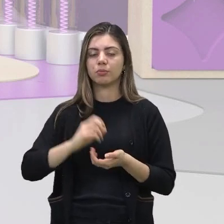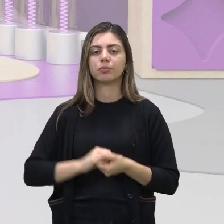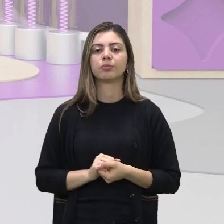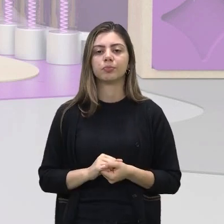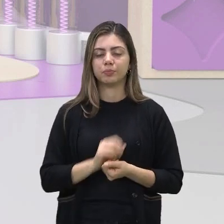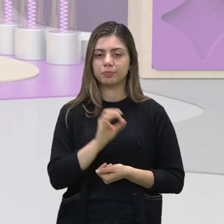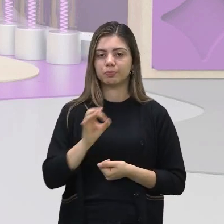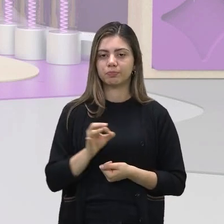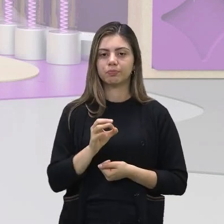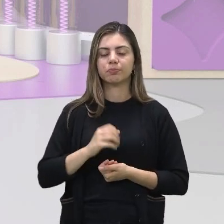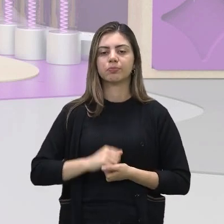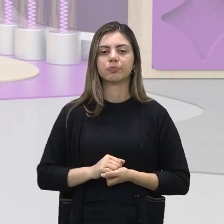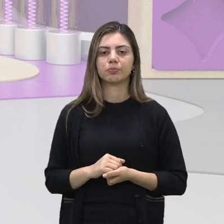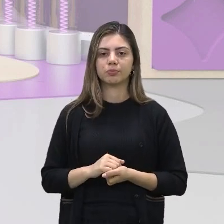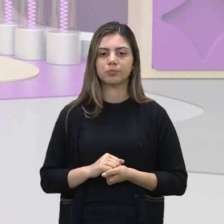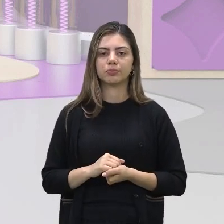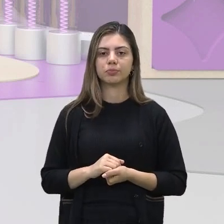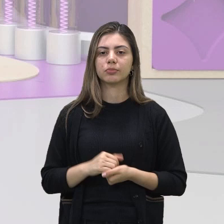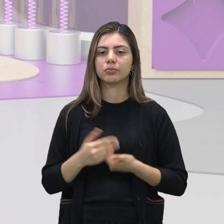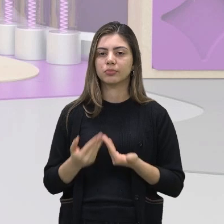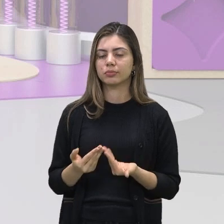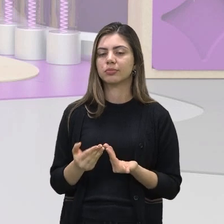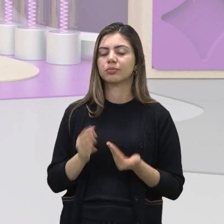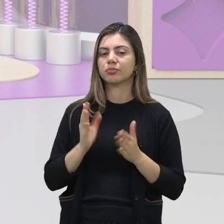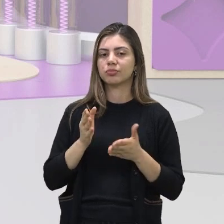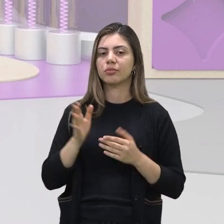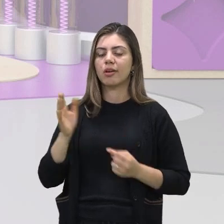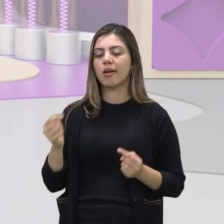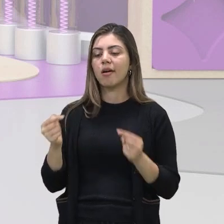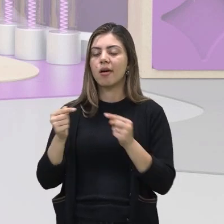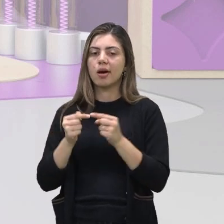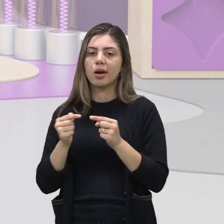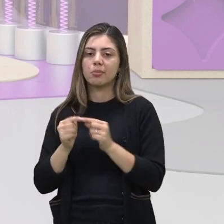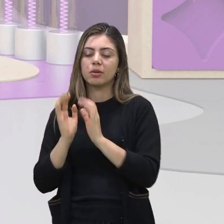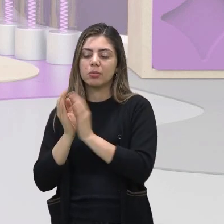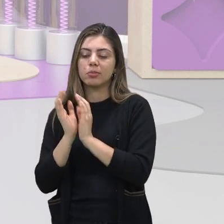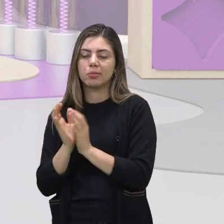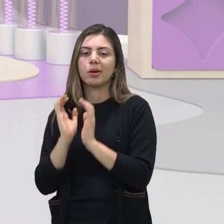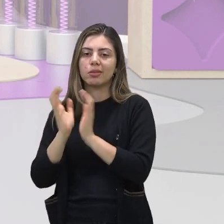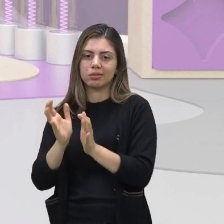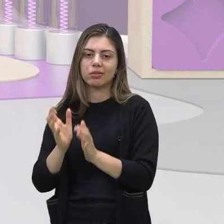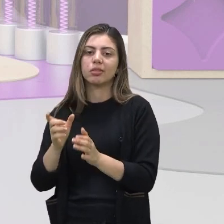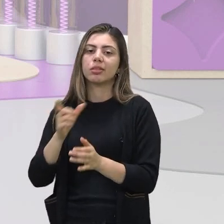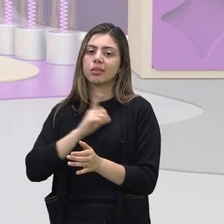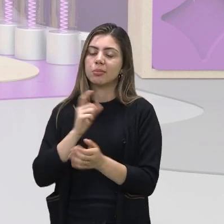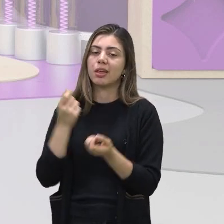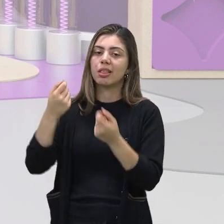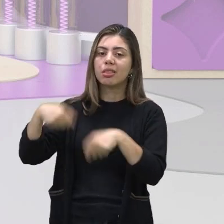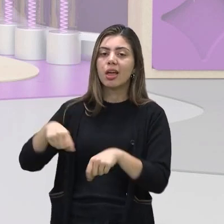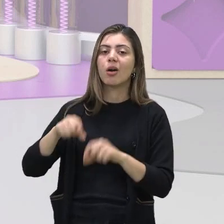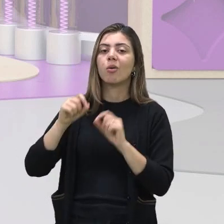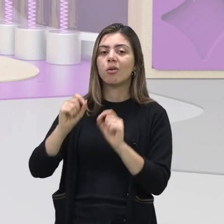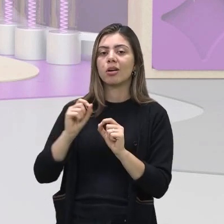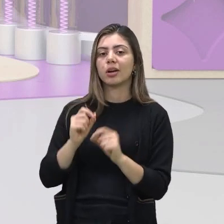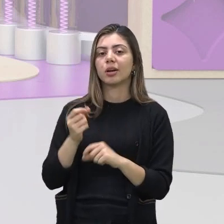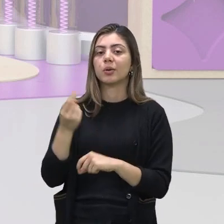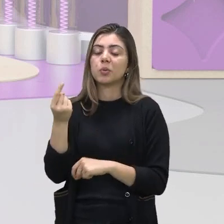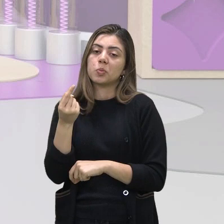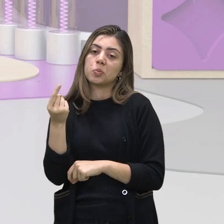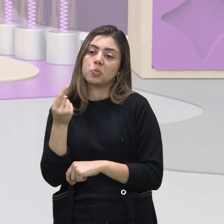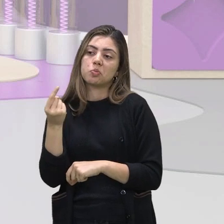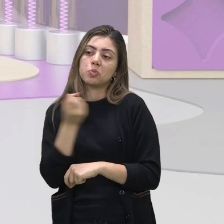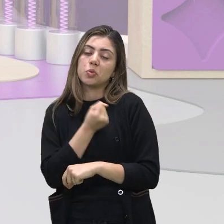para cima, é coroa. Então, saindo coroa, nós teremos também a possibilidade aqui, ó, de